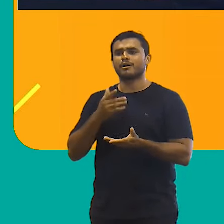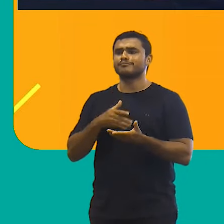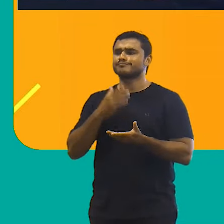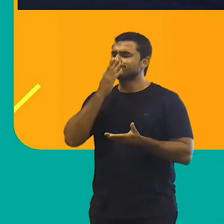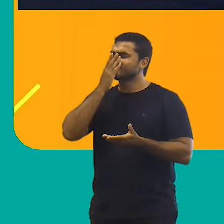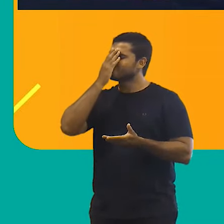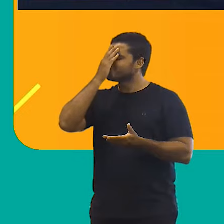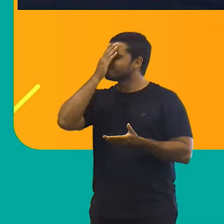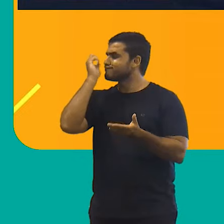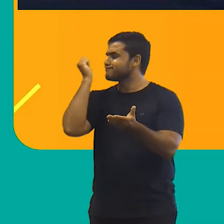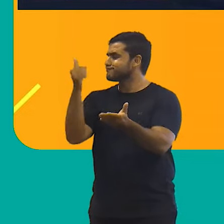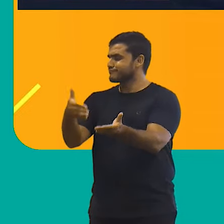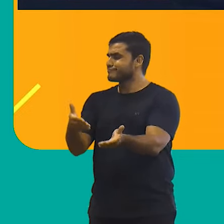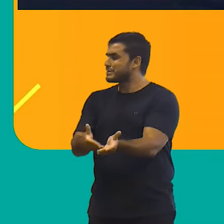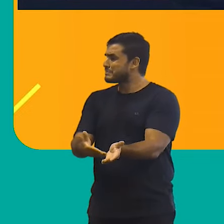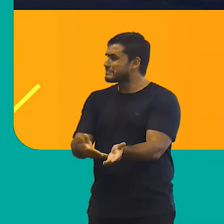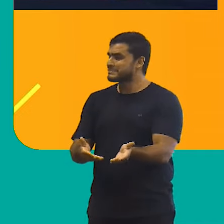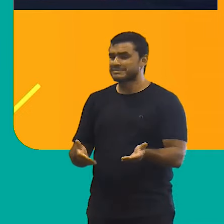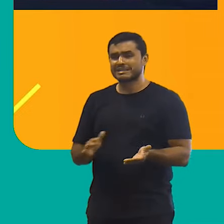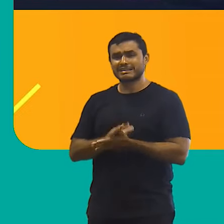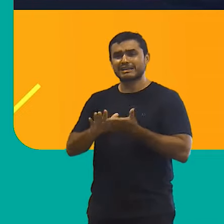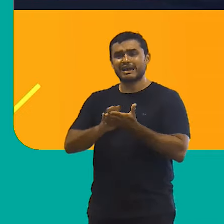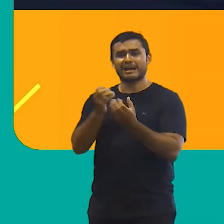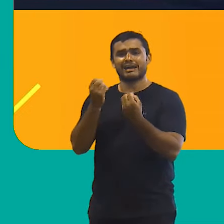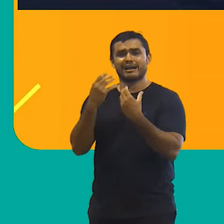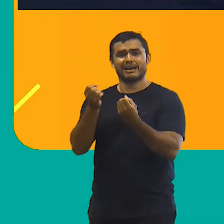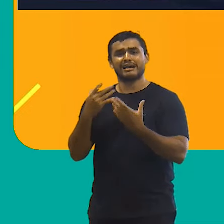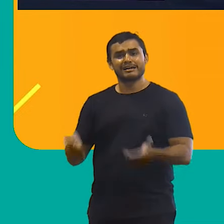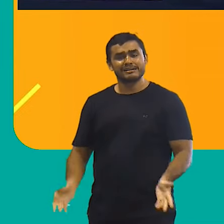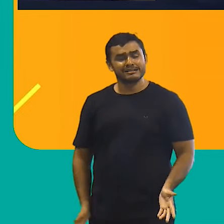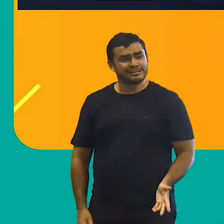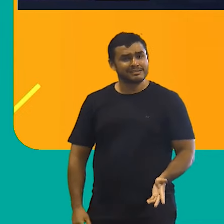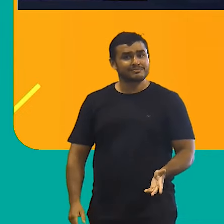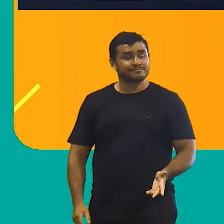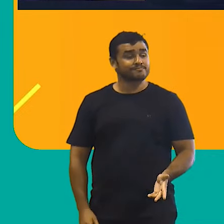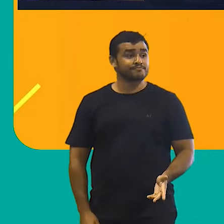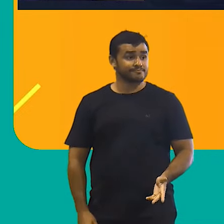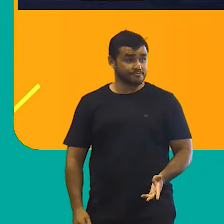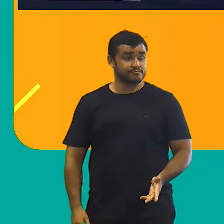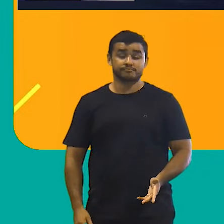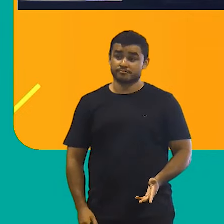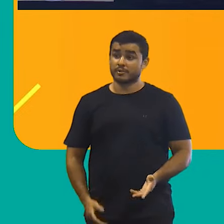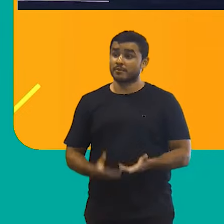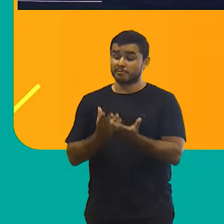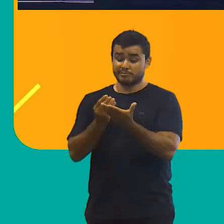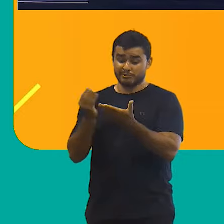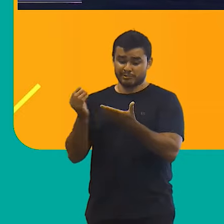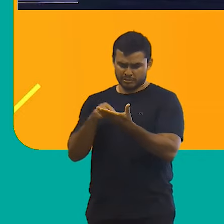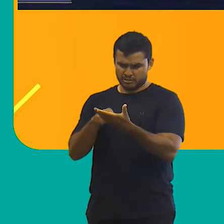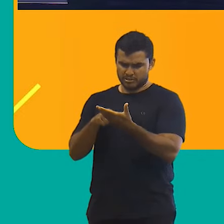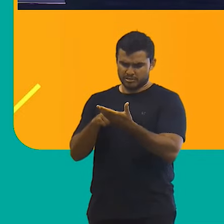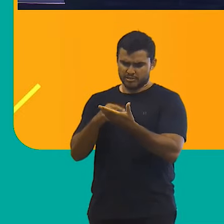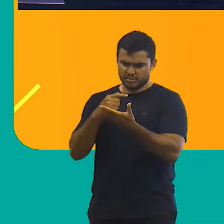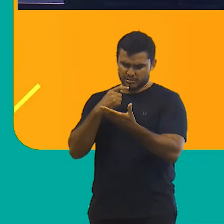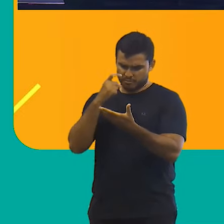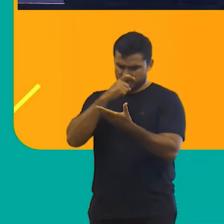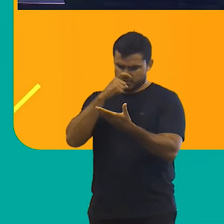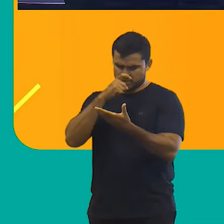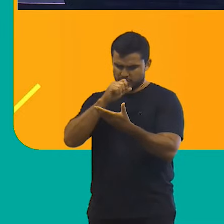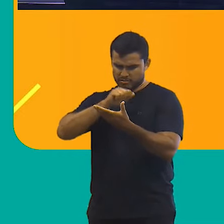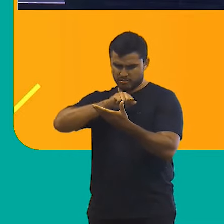imbecis. O que você aprende com aquilo? Nada. E o pior, está cheio de subcelebridade falando mentira.